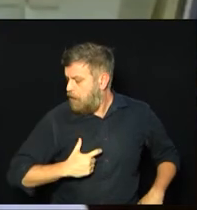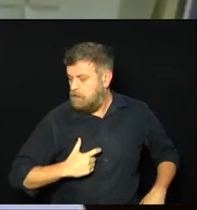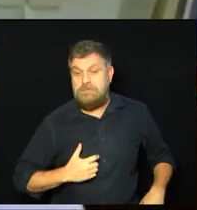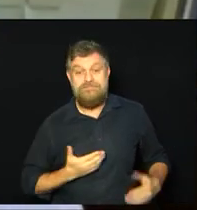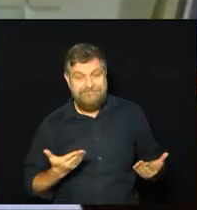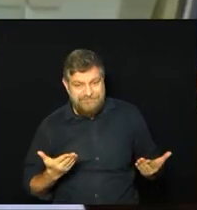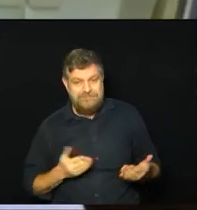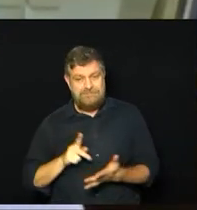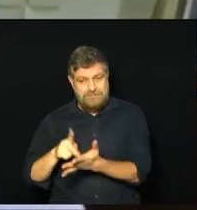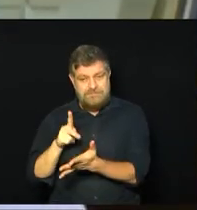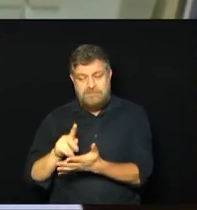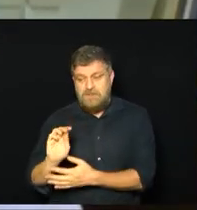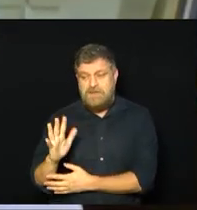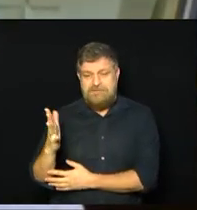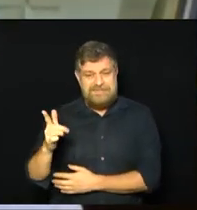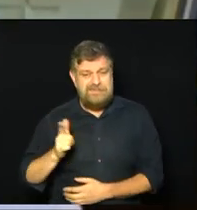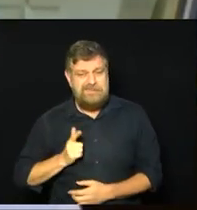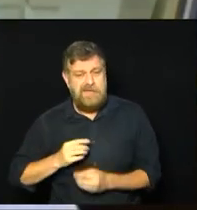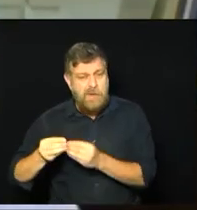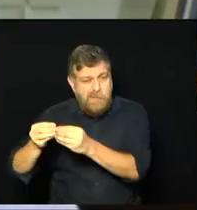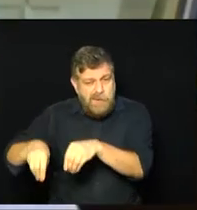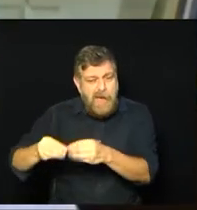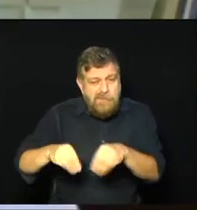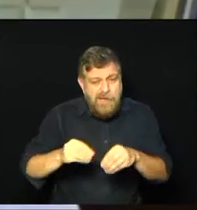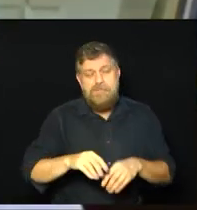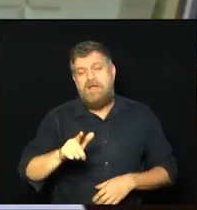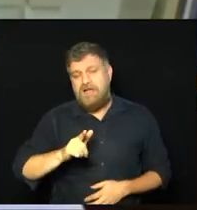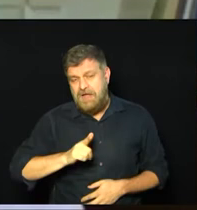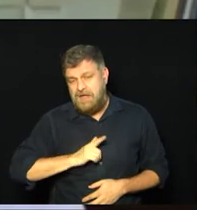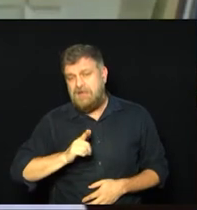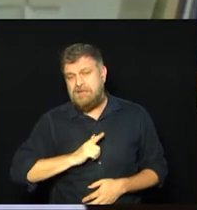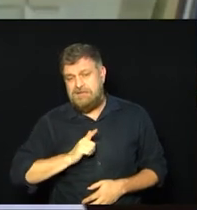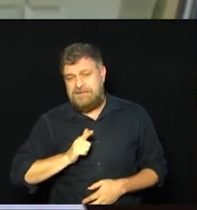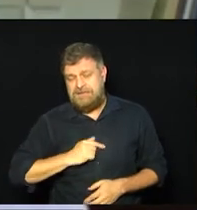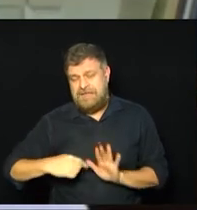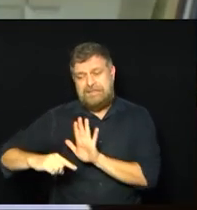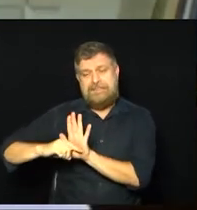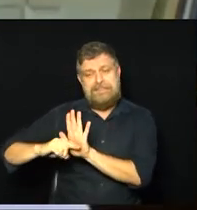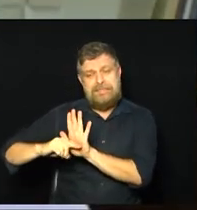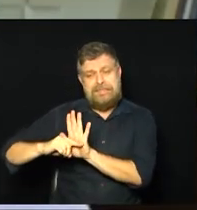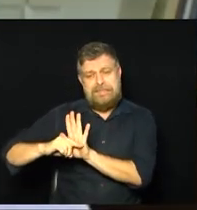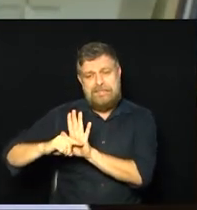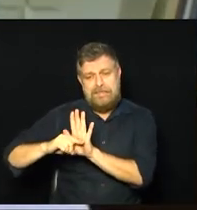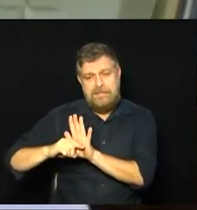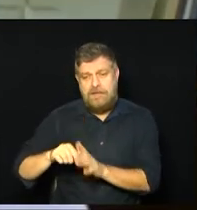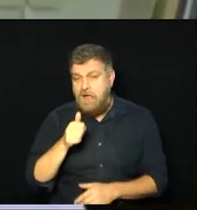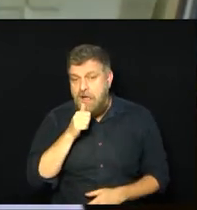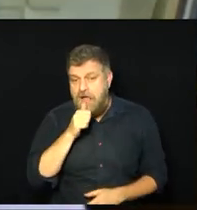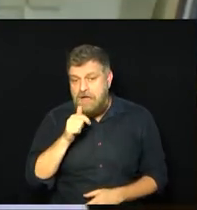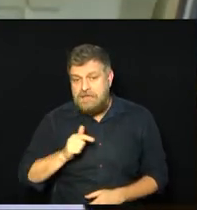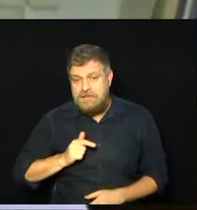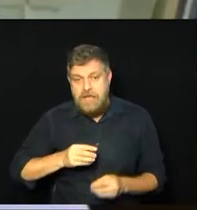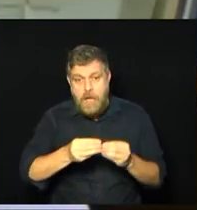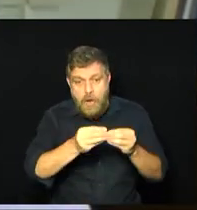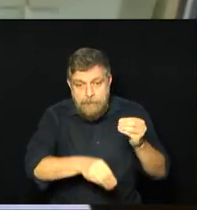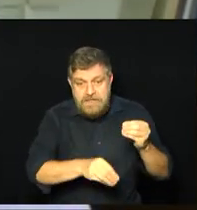Isso realmente tem seus prejuízos, tem os seus lados negativos, mas ainda não chega aos pés do